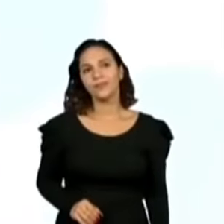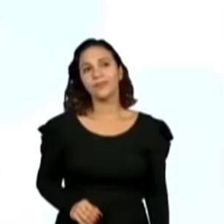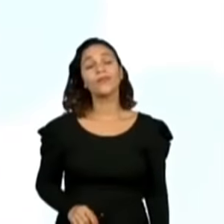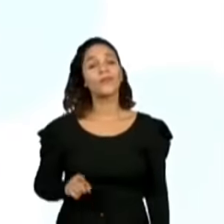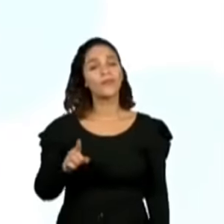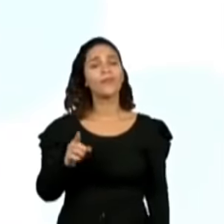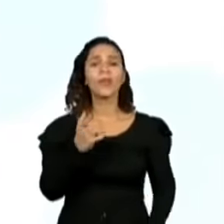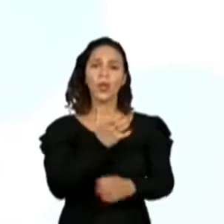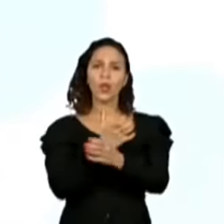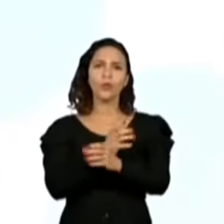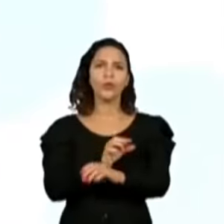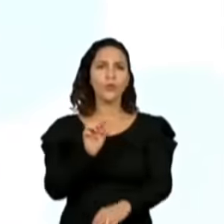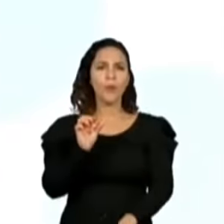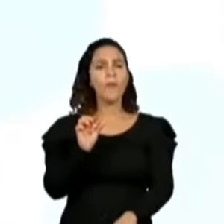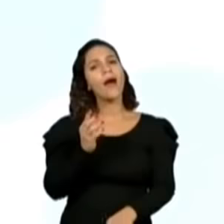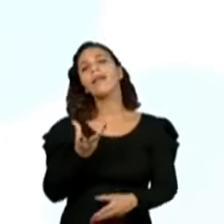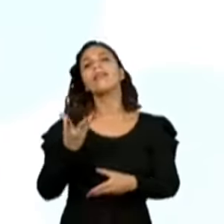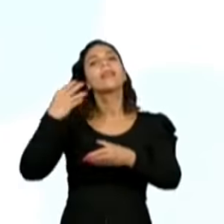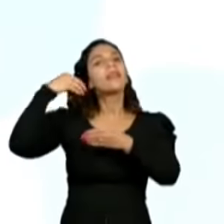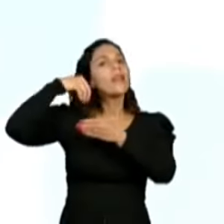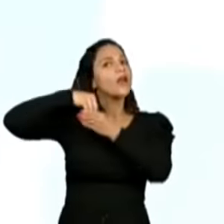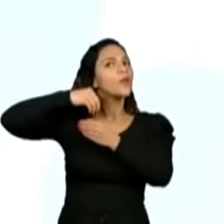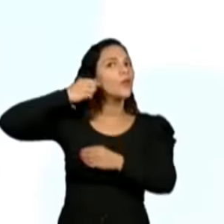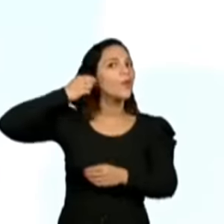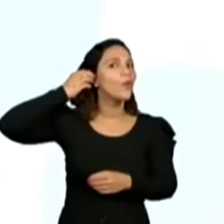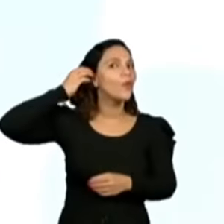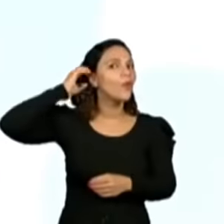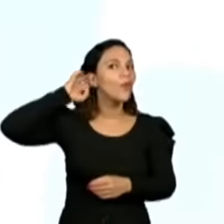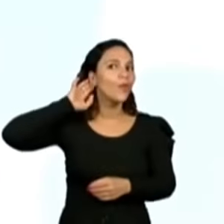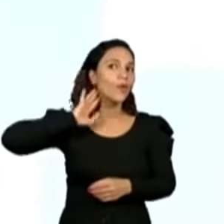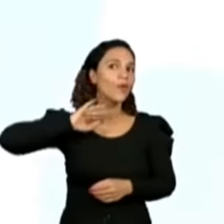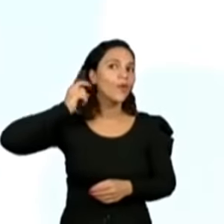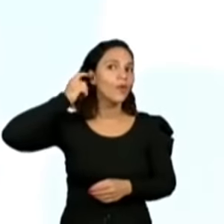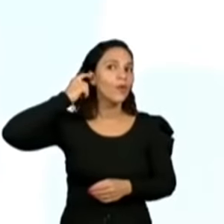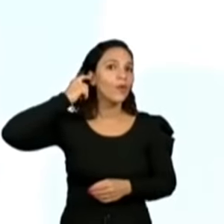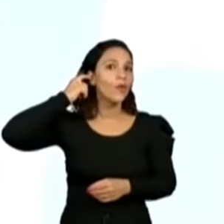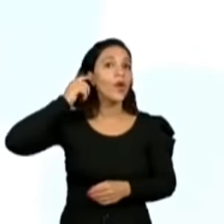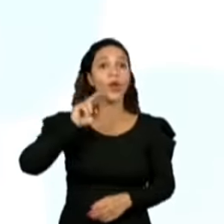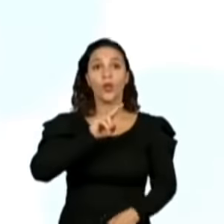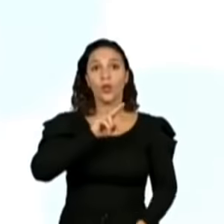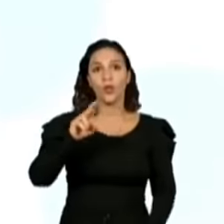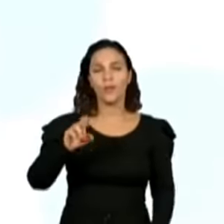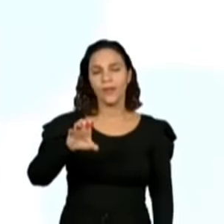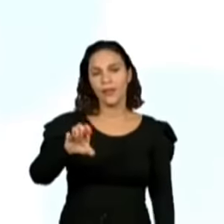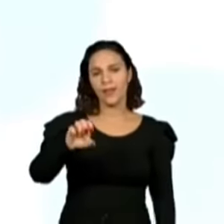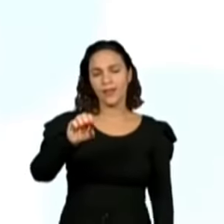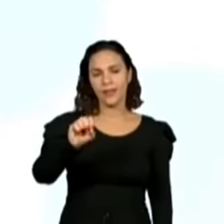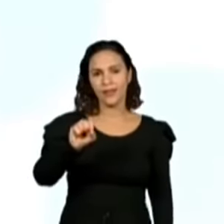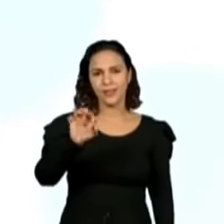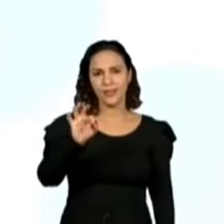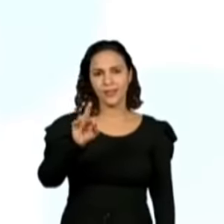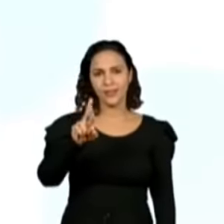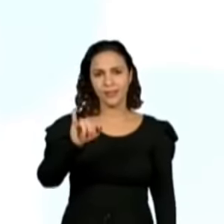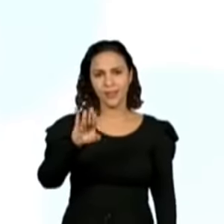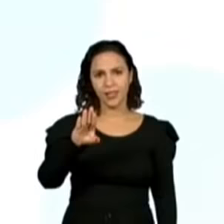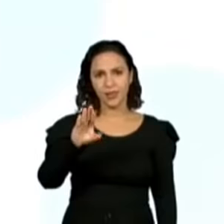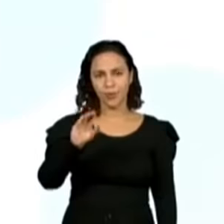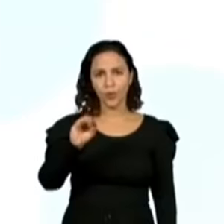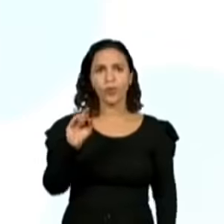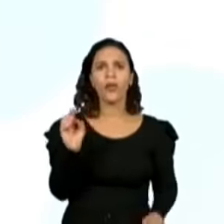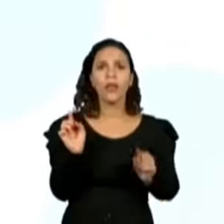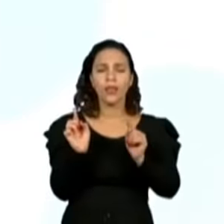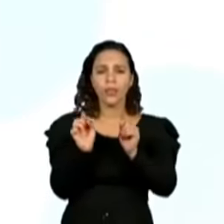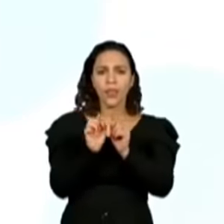o menor osso fica dentro do ouvido? Ele é chamado de estribo e tem